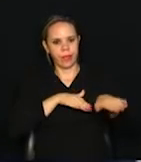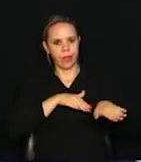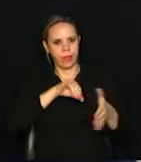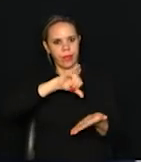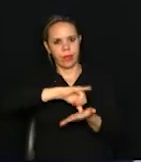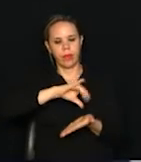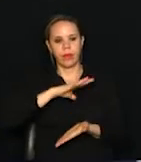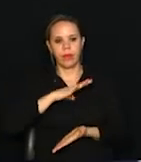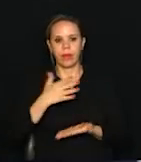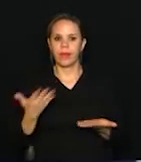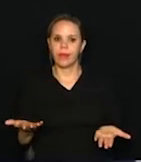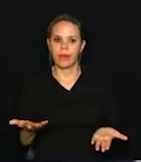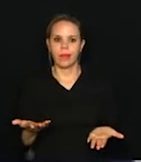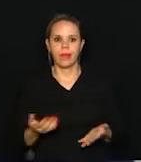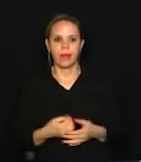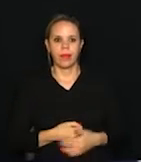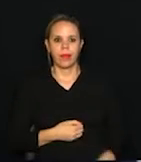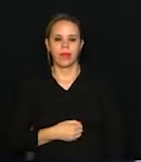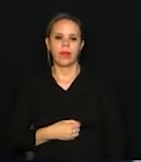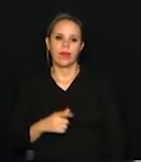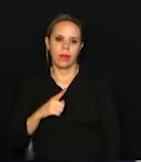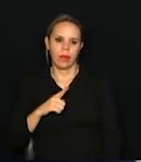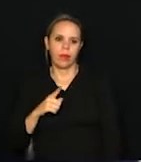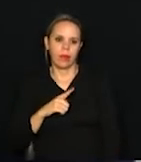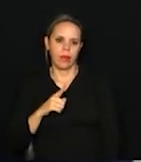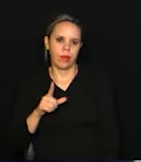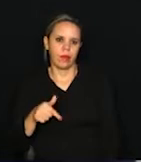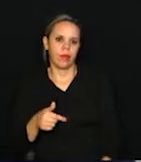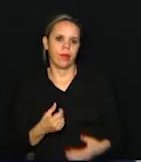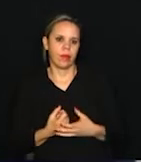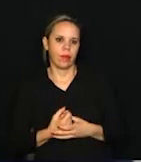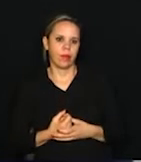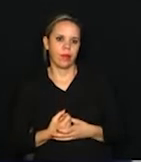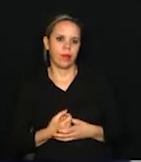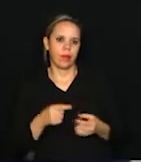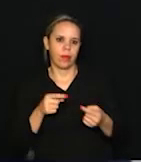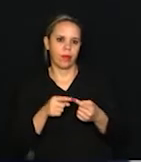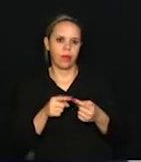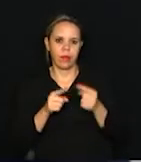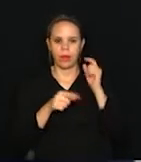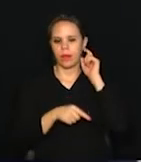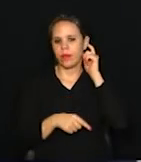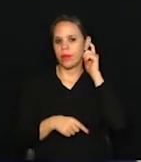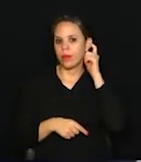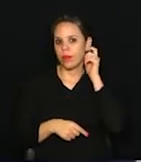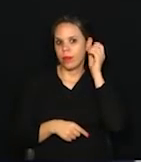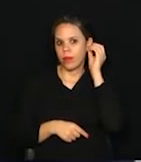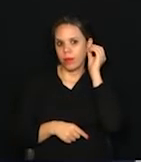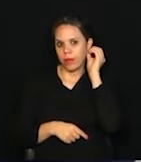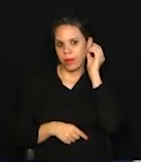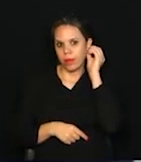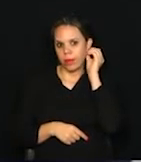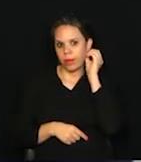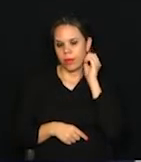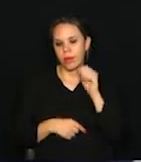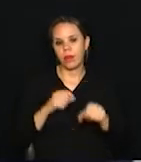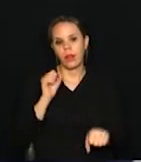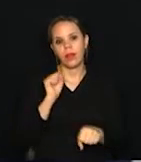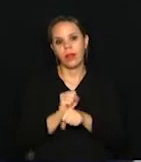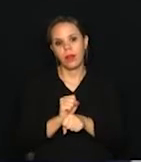da cidade. Em particular, teria algo a ver com esse, com essa